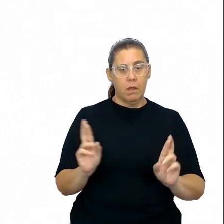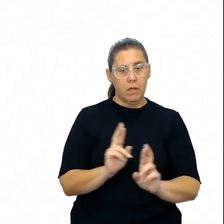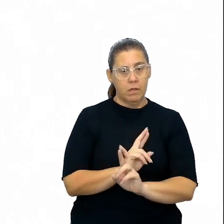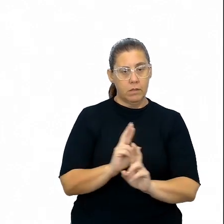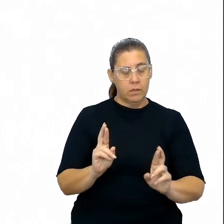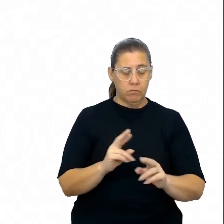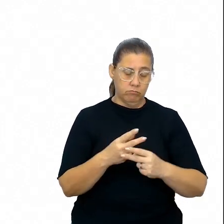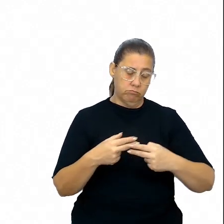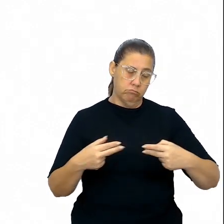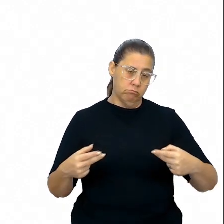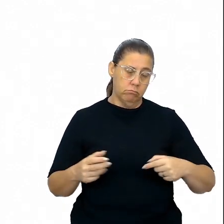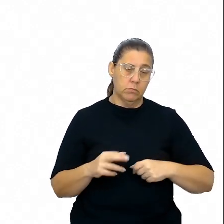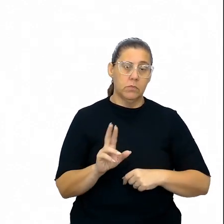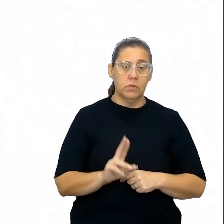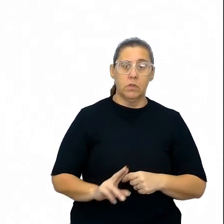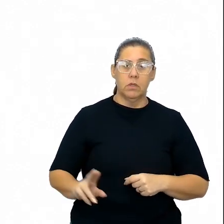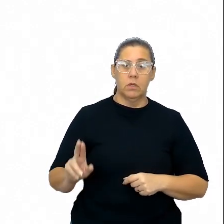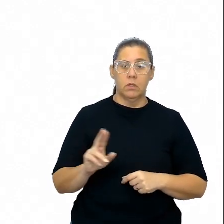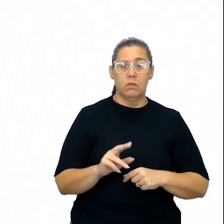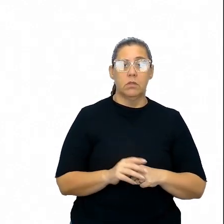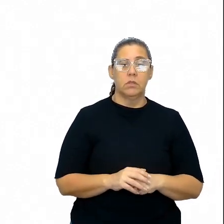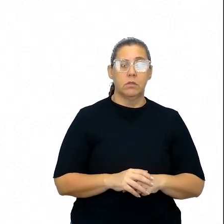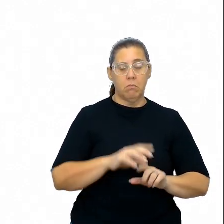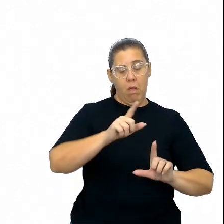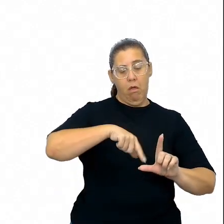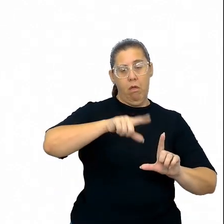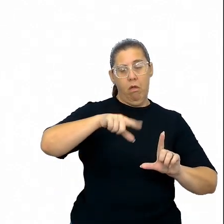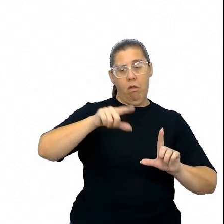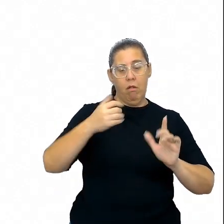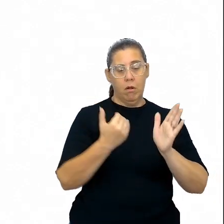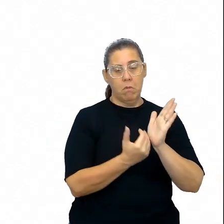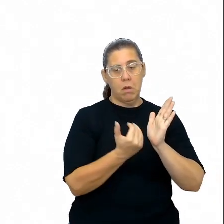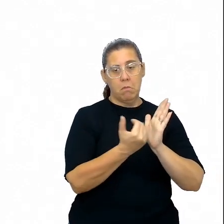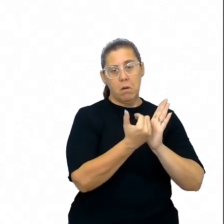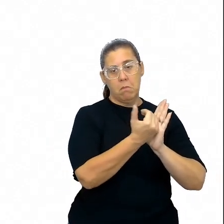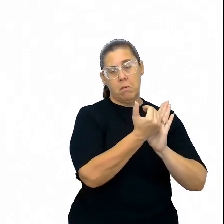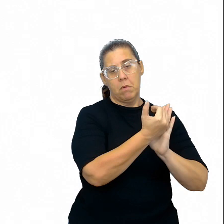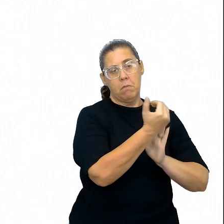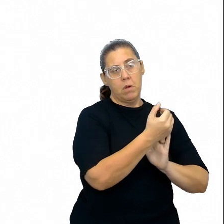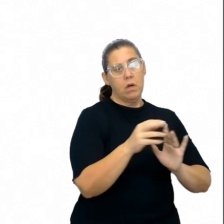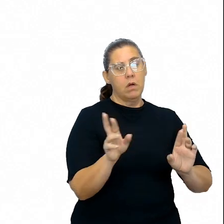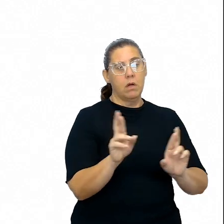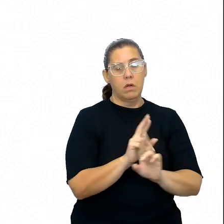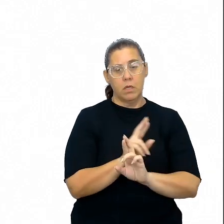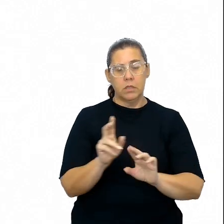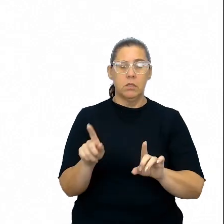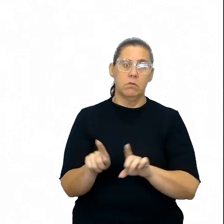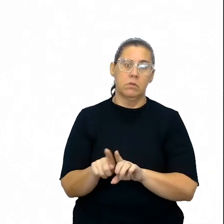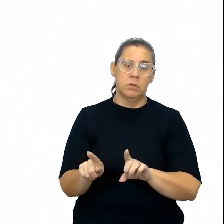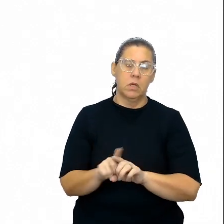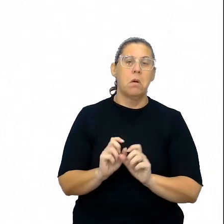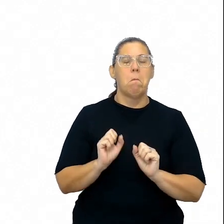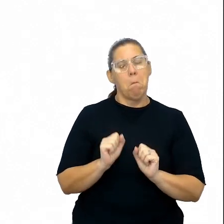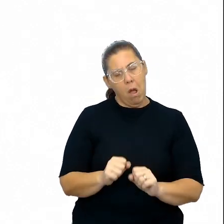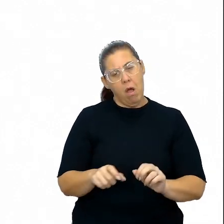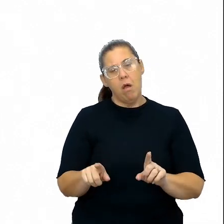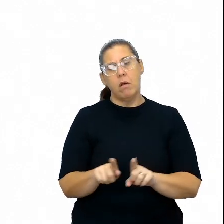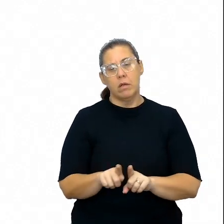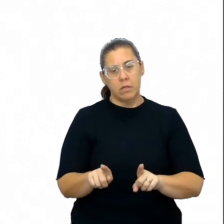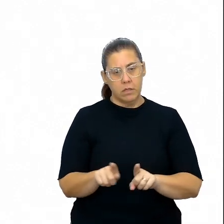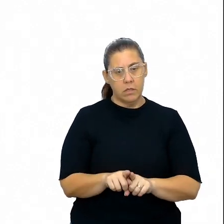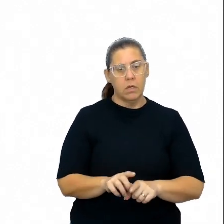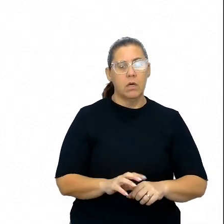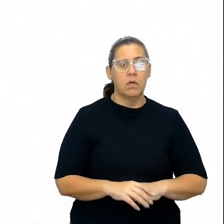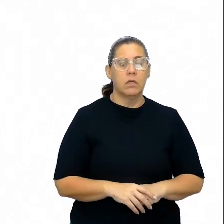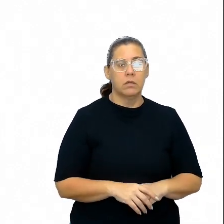entre coisas. É muito utilizado entre escalas, que a gente pode trabalhar também, é uma relação dessa forma. Pode ser usado, como eu falei,